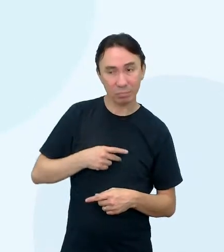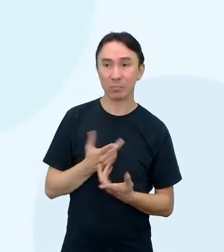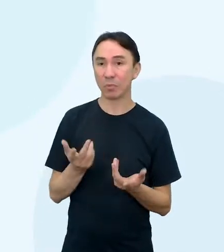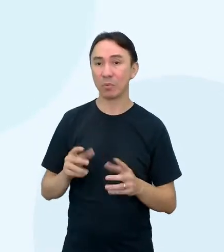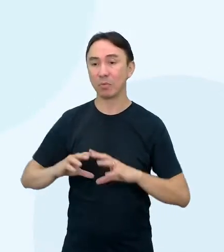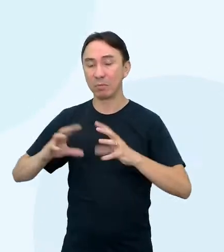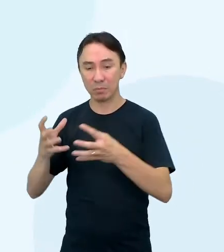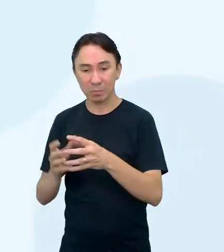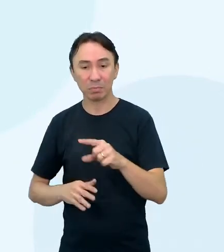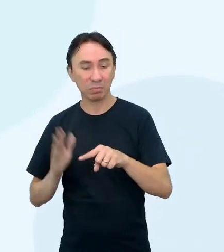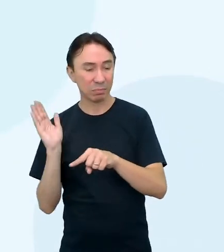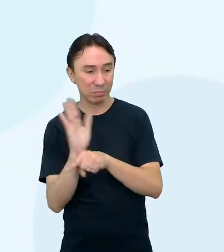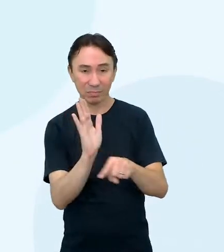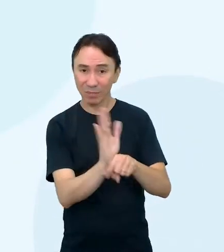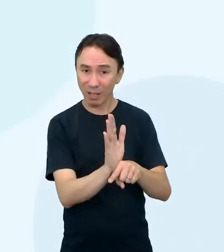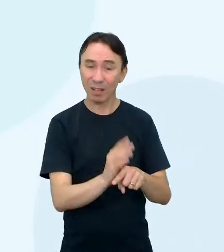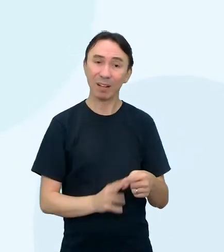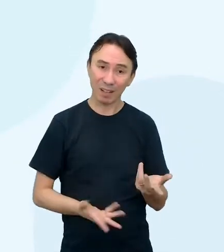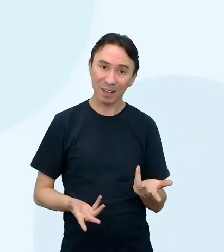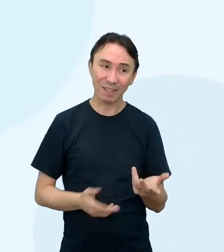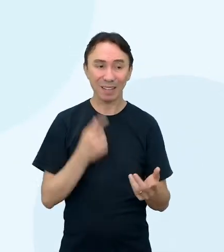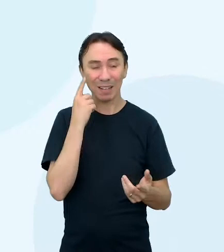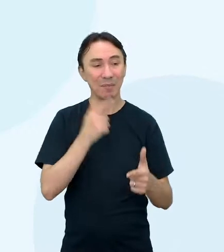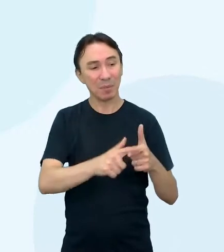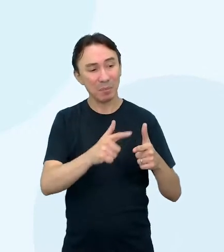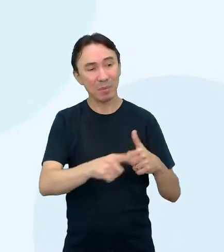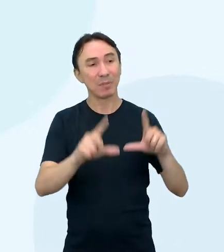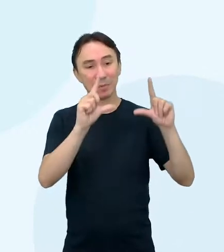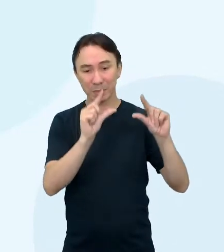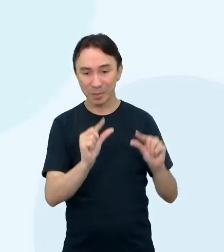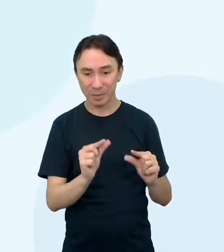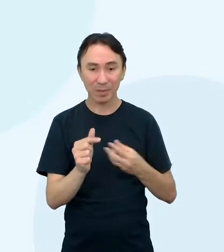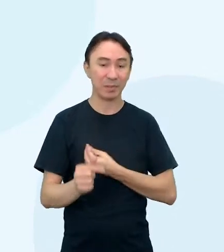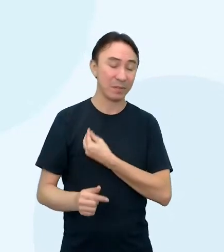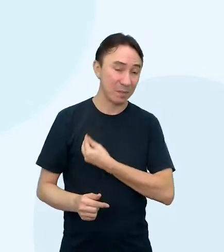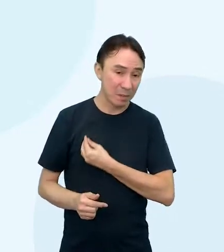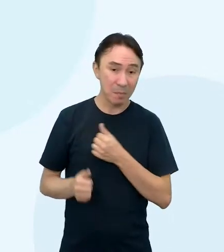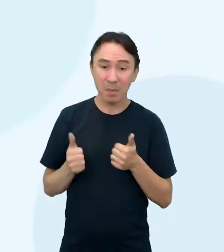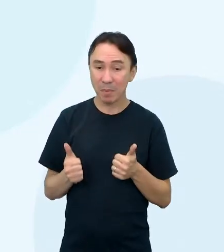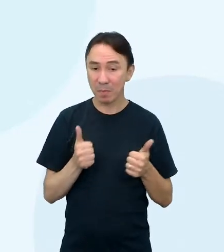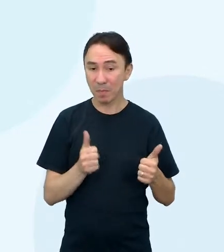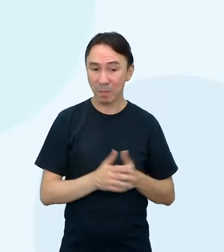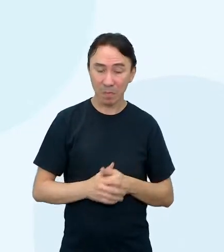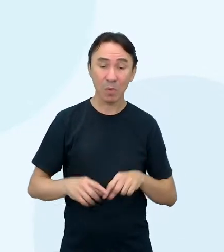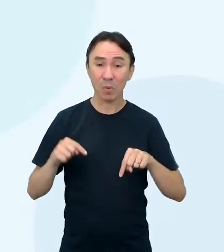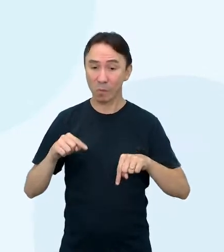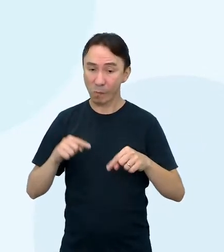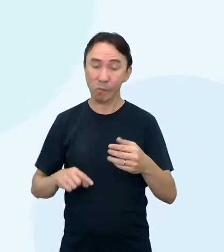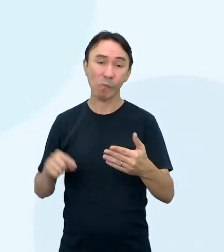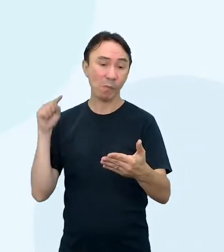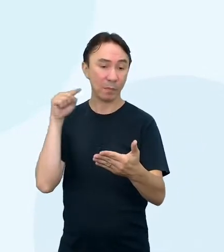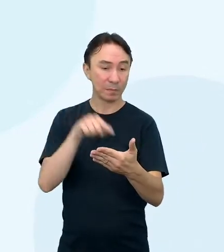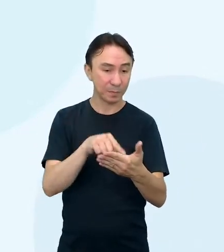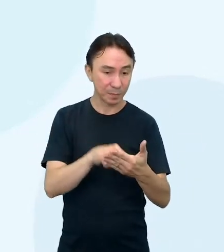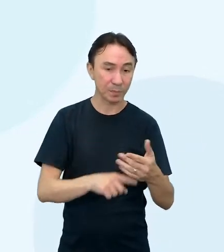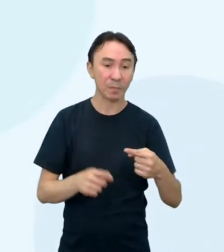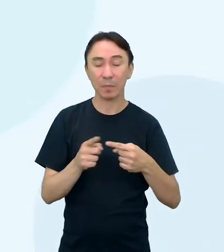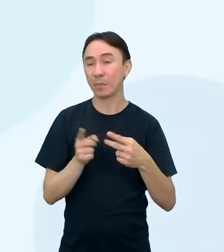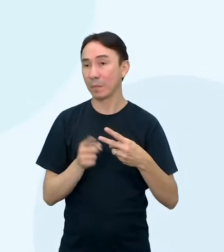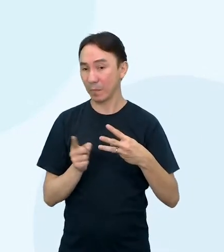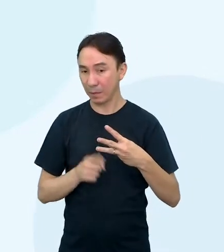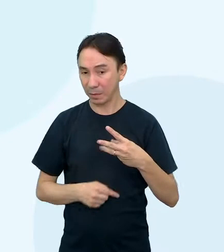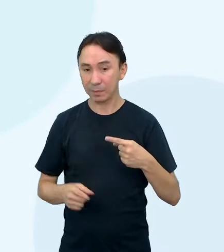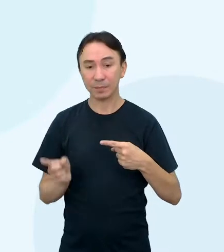Então, como objetivo dessa aula, nós faremos a retomada sobre os tipos de solo, depois investigaremos